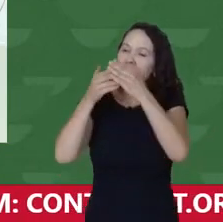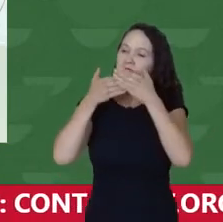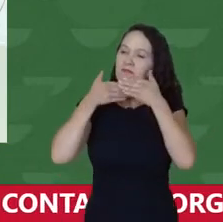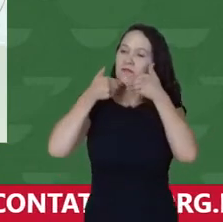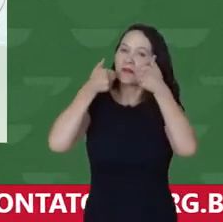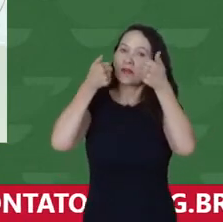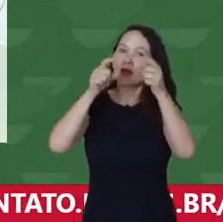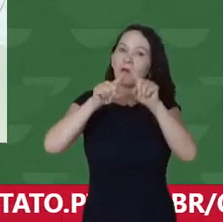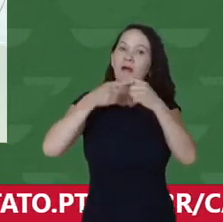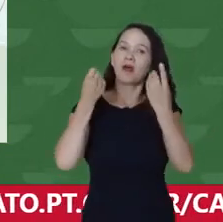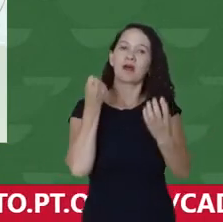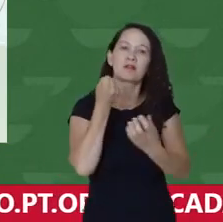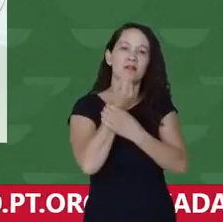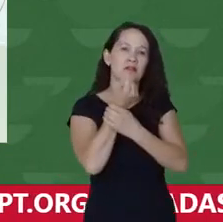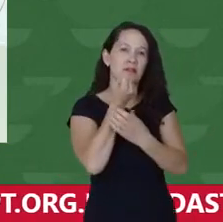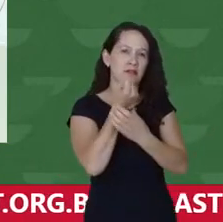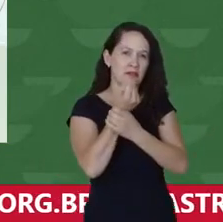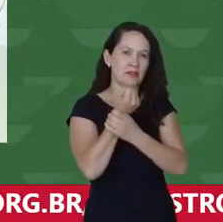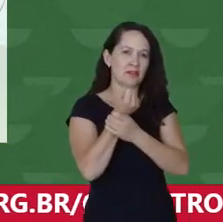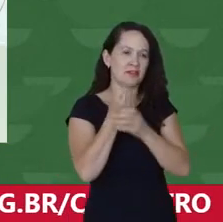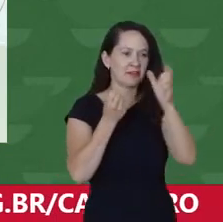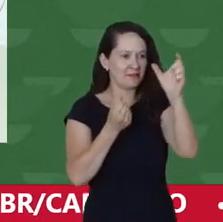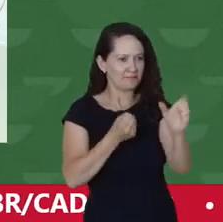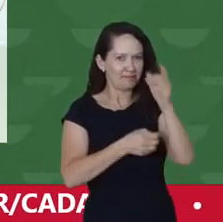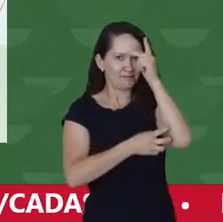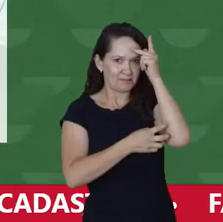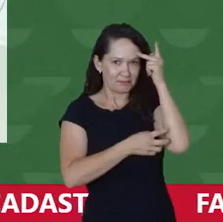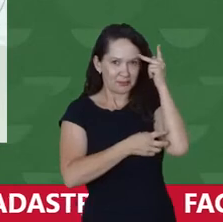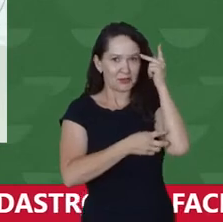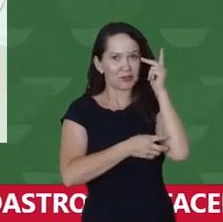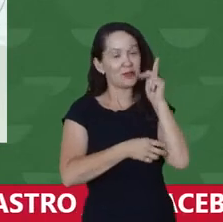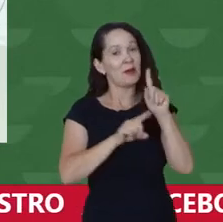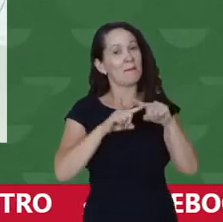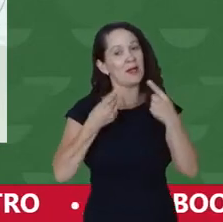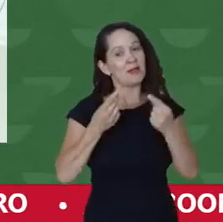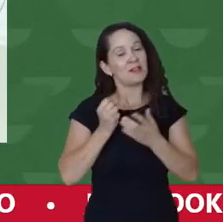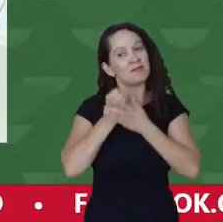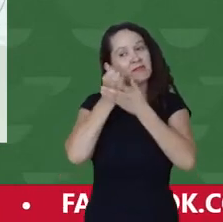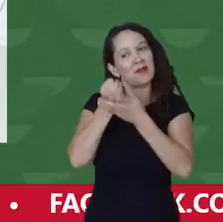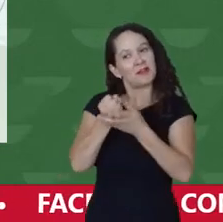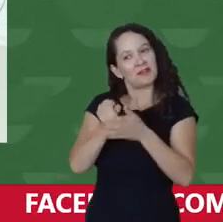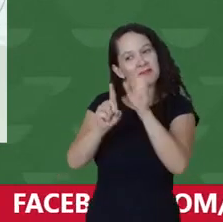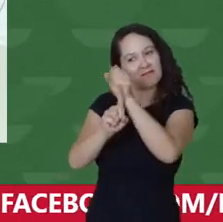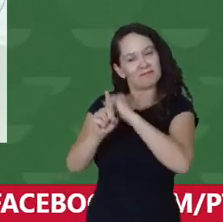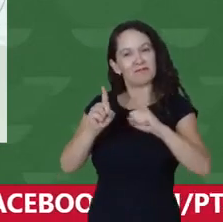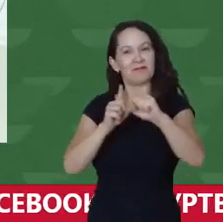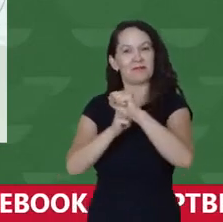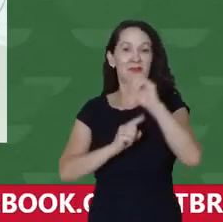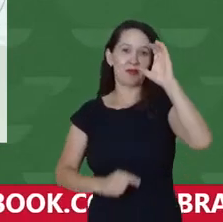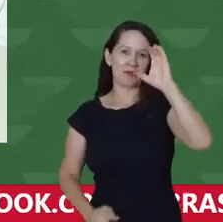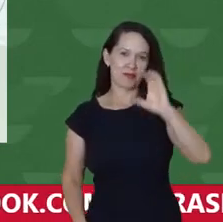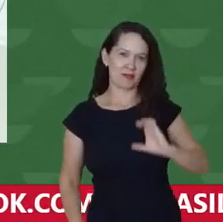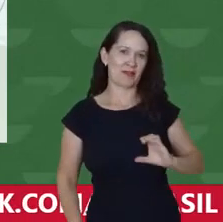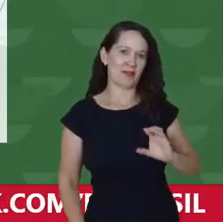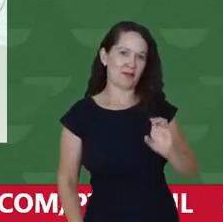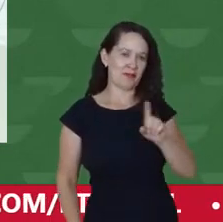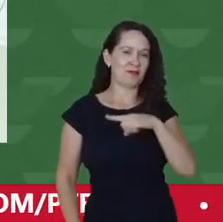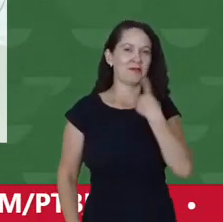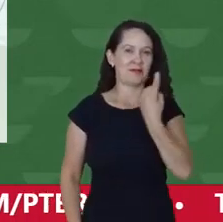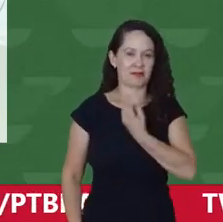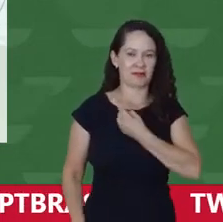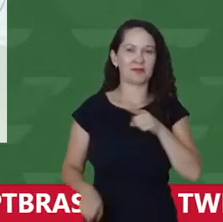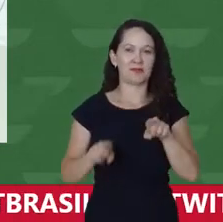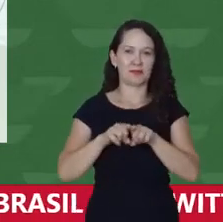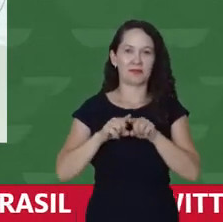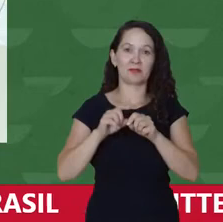a estabilidade do serviço para o cidadão. E aqui nós estaremos, e